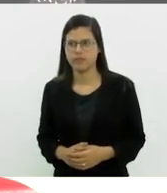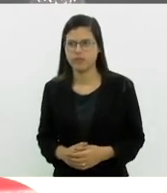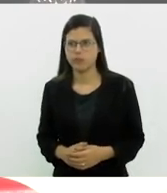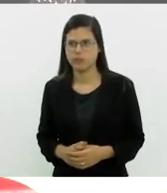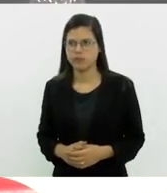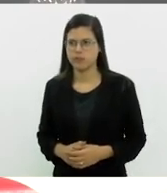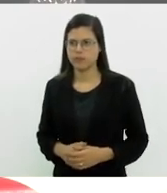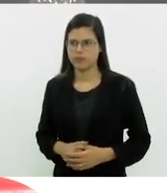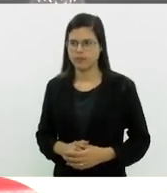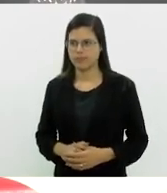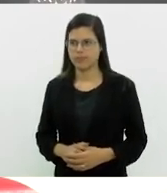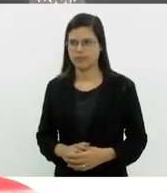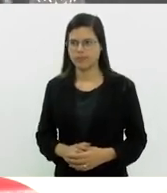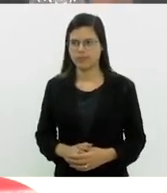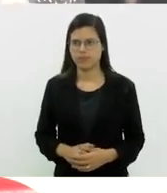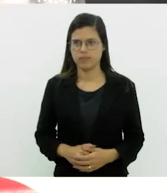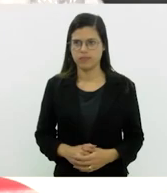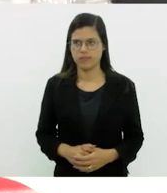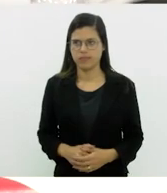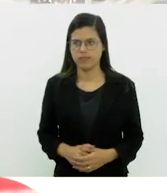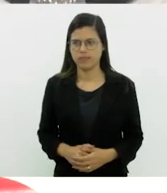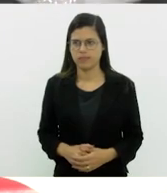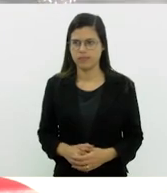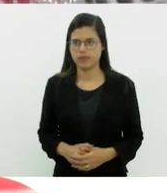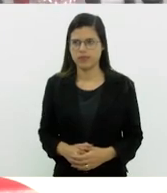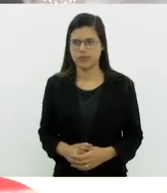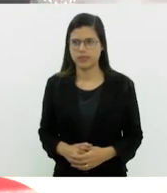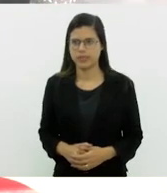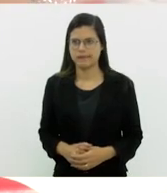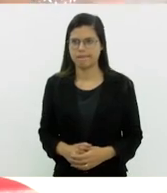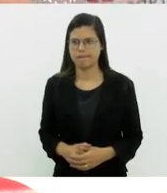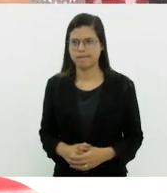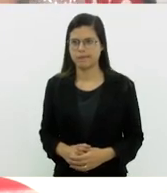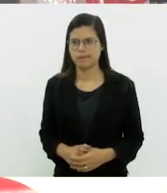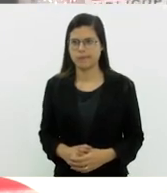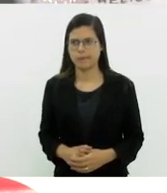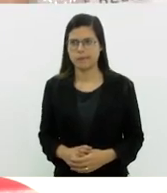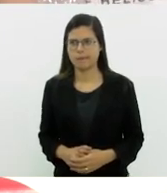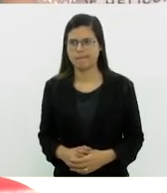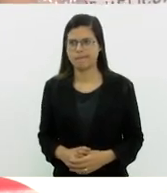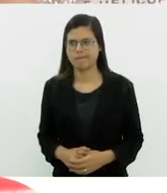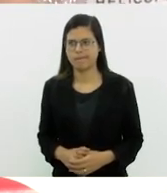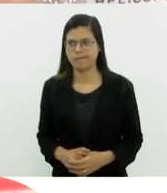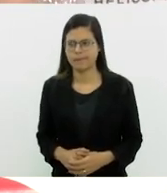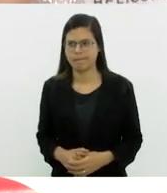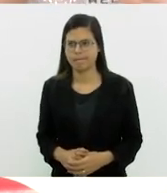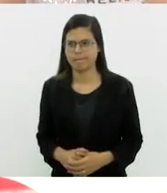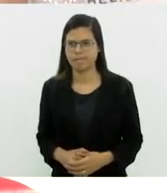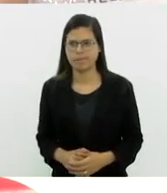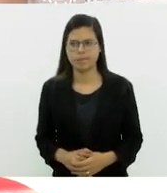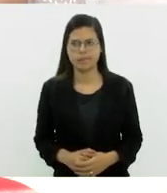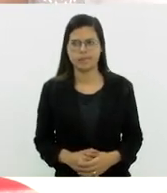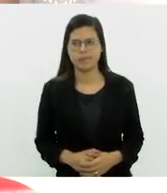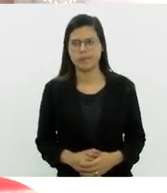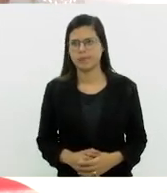Eu só vou explicar. O Gil, você me avisa também, óbvio. Eu vou ter 10 minutos agora.